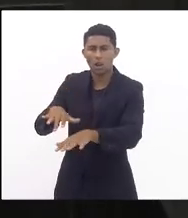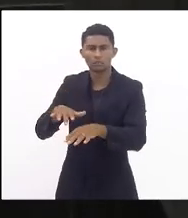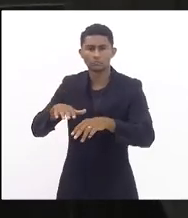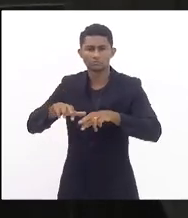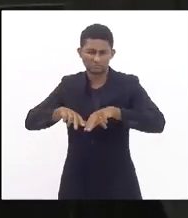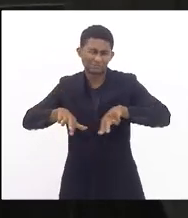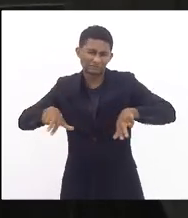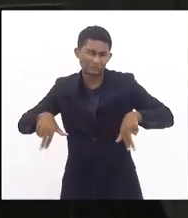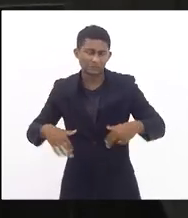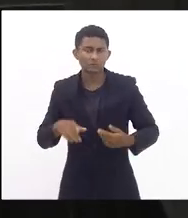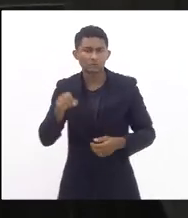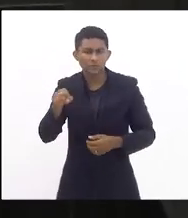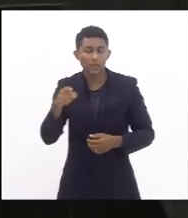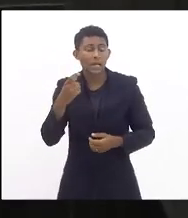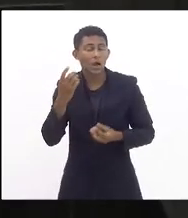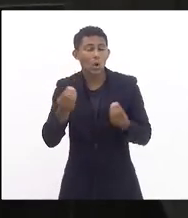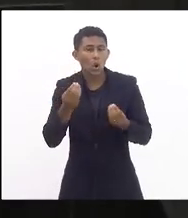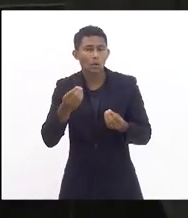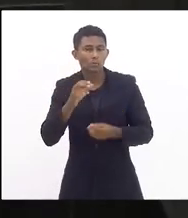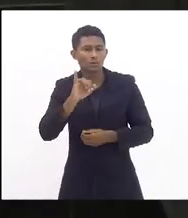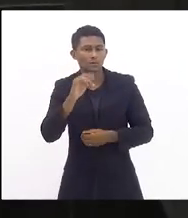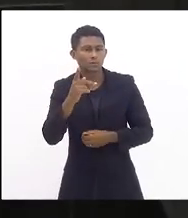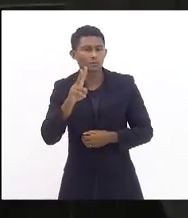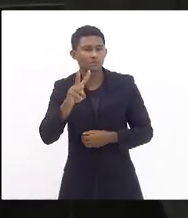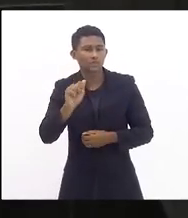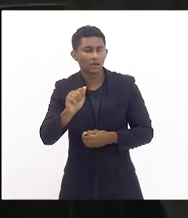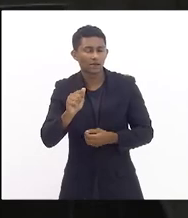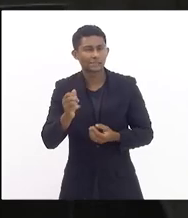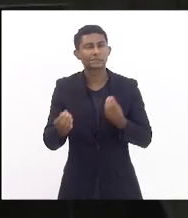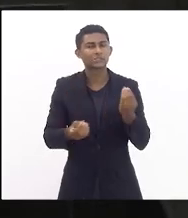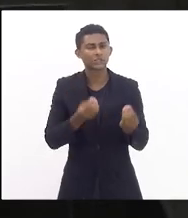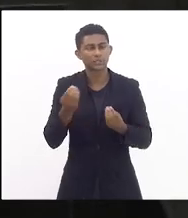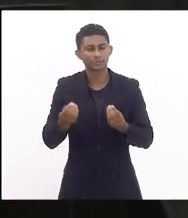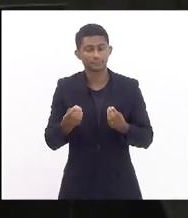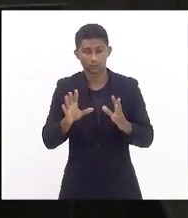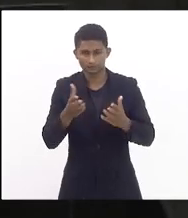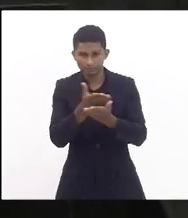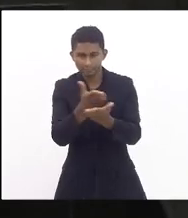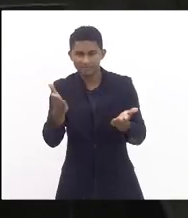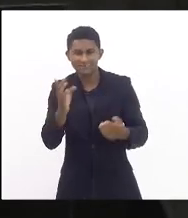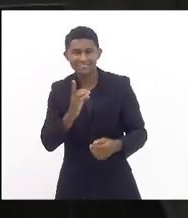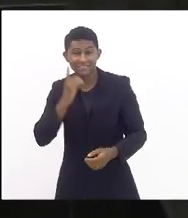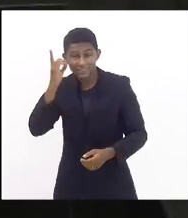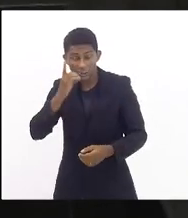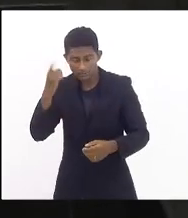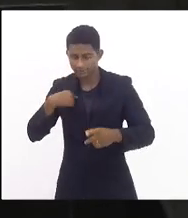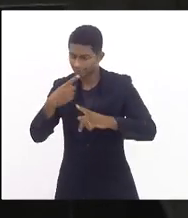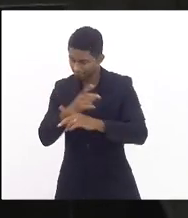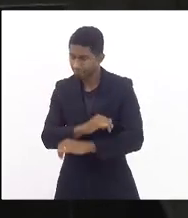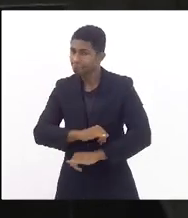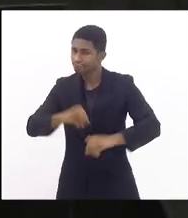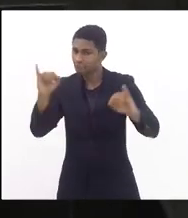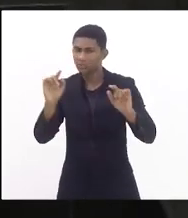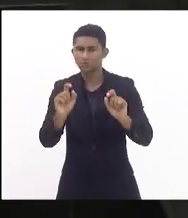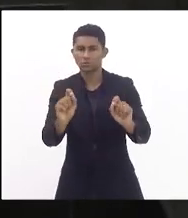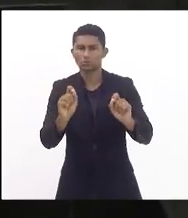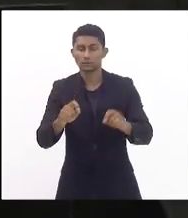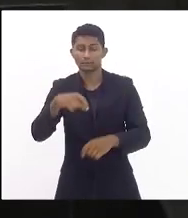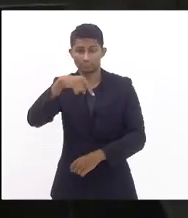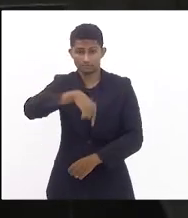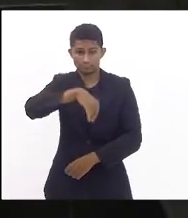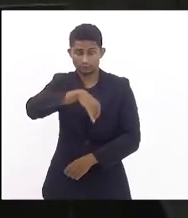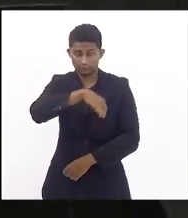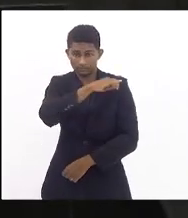Queria chamar a atenção das senhoras e senhores deputados que o Rio de Janeiro